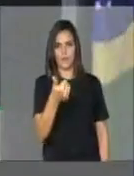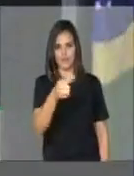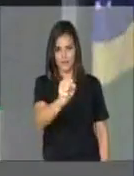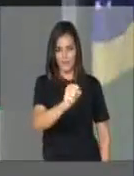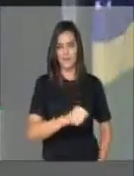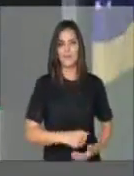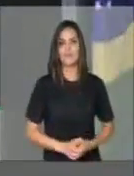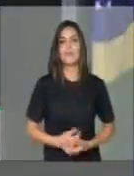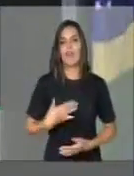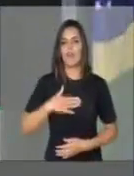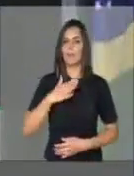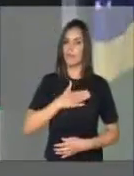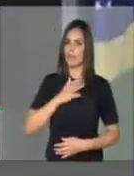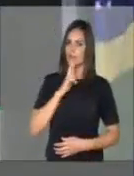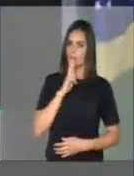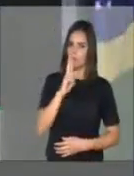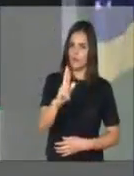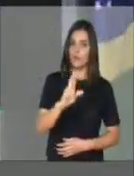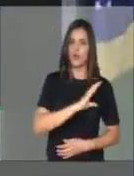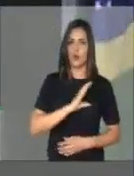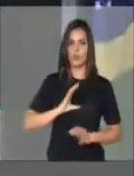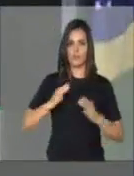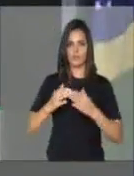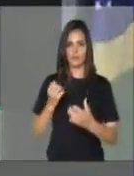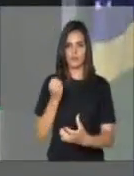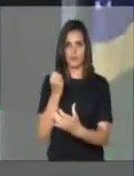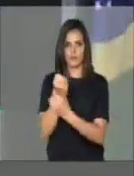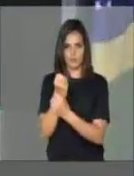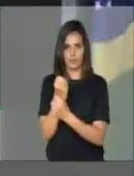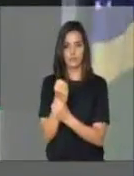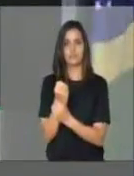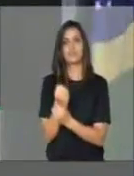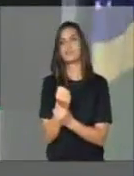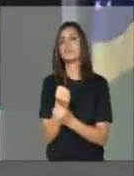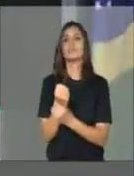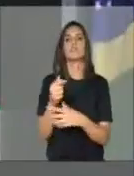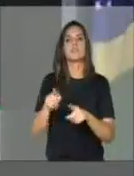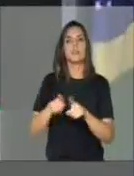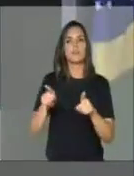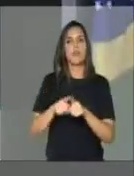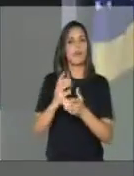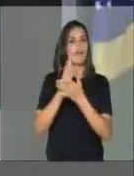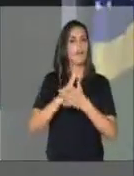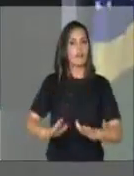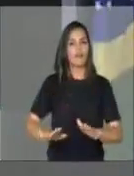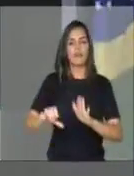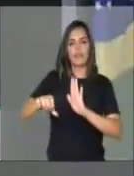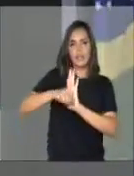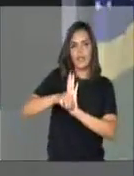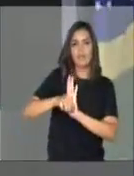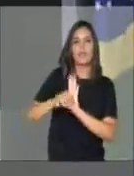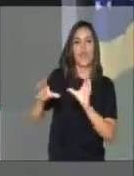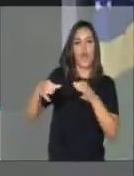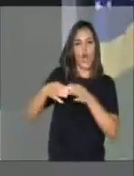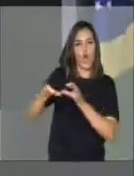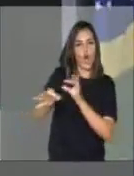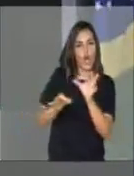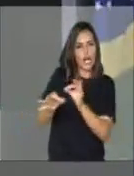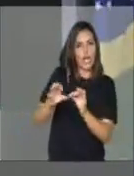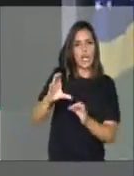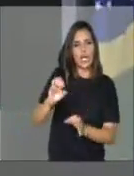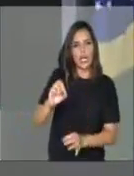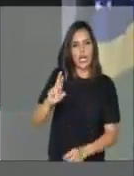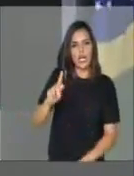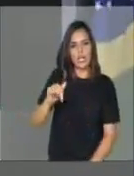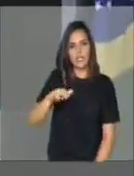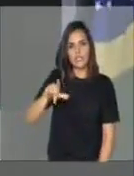10.431/2018. Esse é o parecer pela Comissão de Segurança Pública e Combate ao Crime Organizado. Para cumprir o regimento,